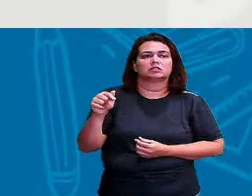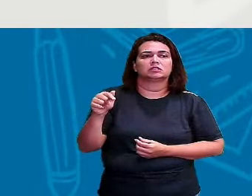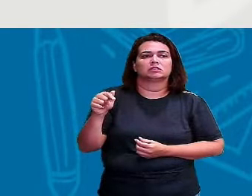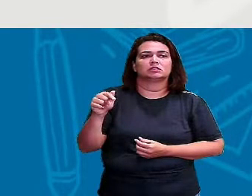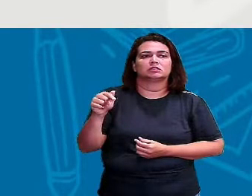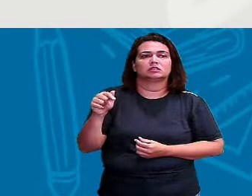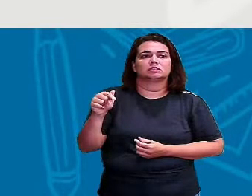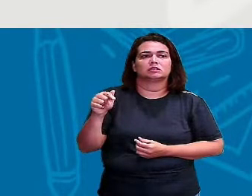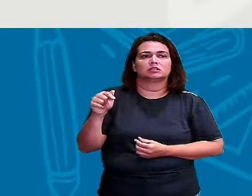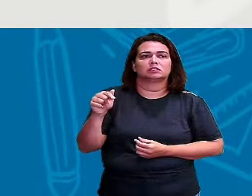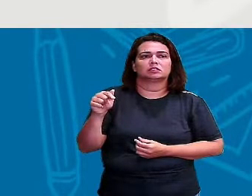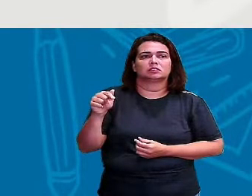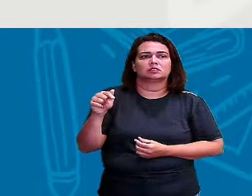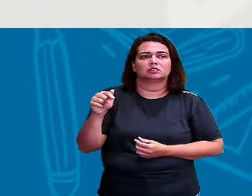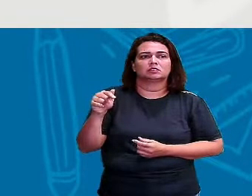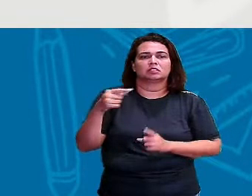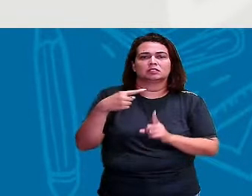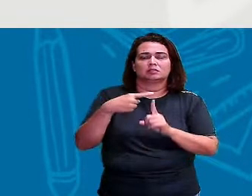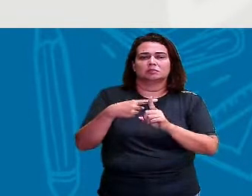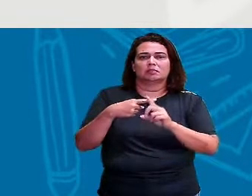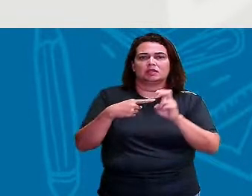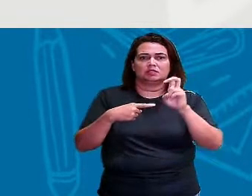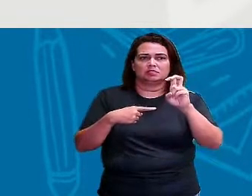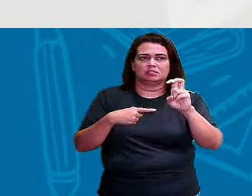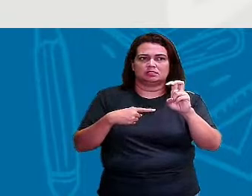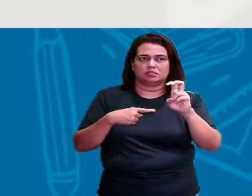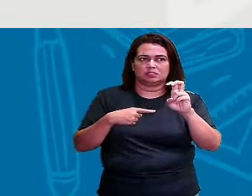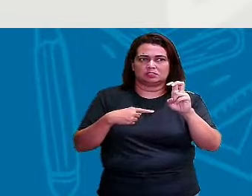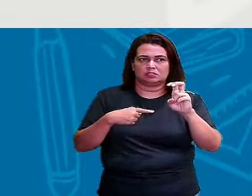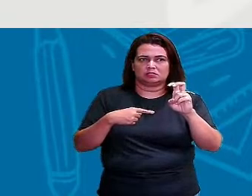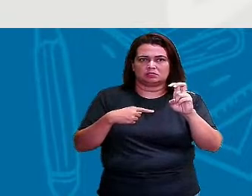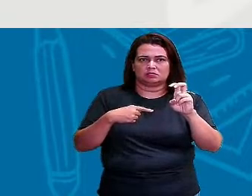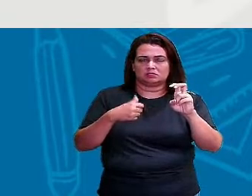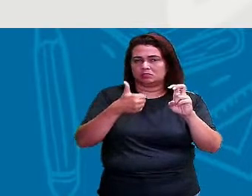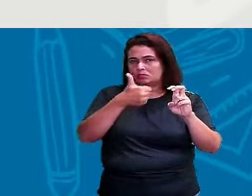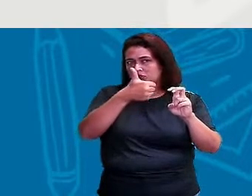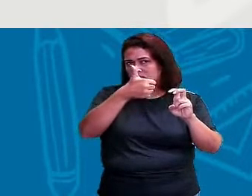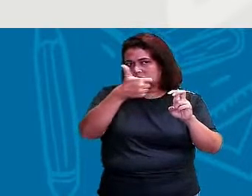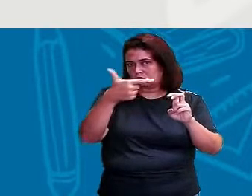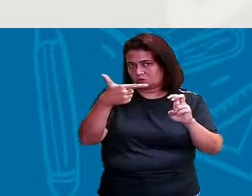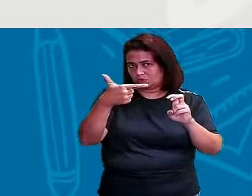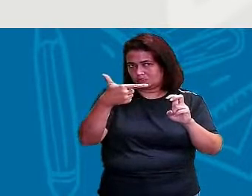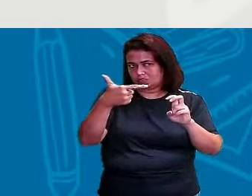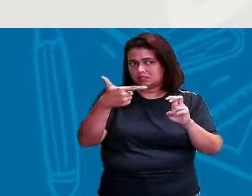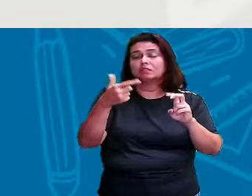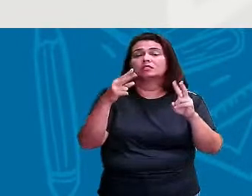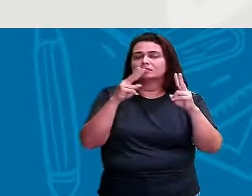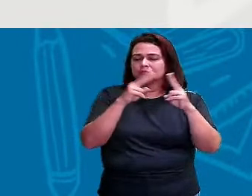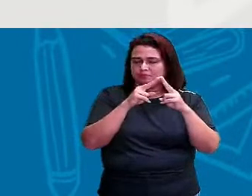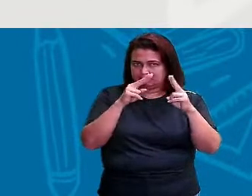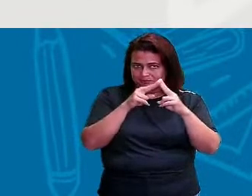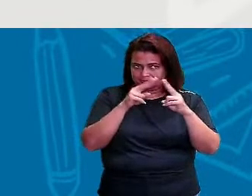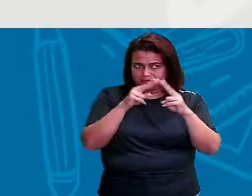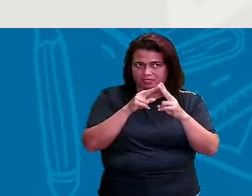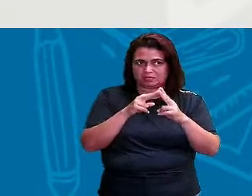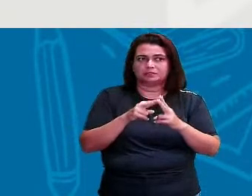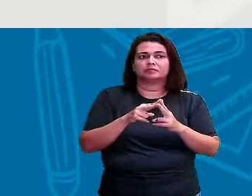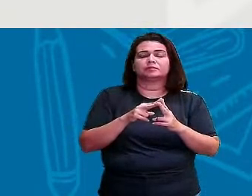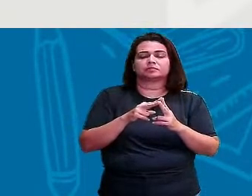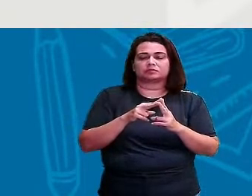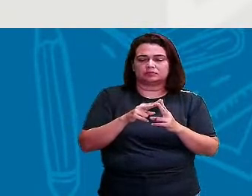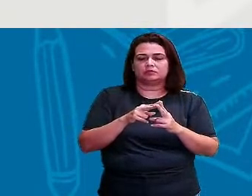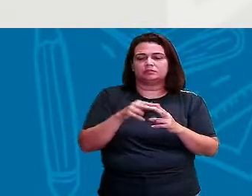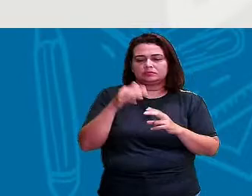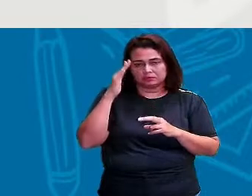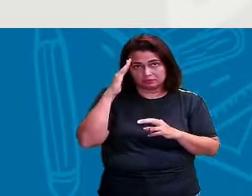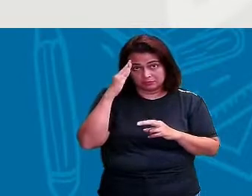7 mais 5. 7, 5, 12. Número par, né? Então, quando